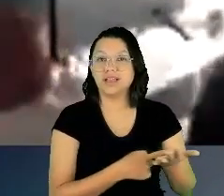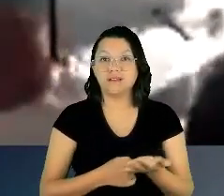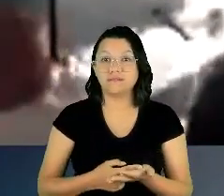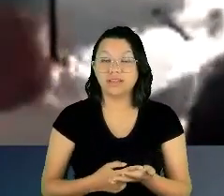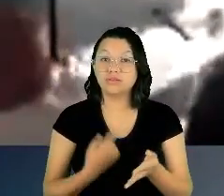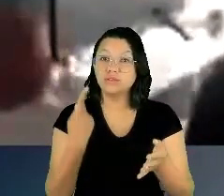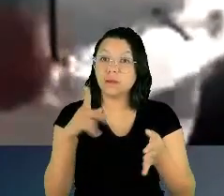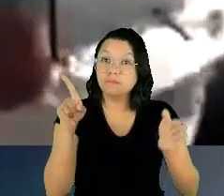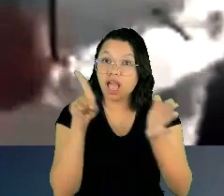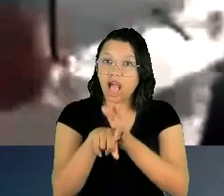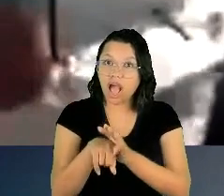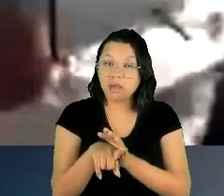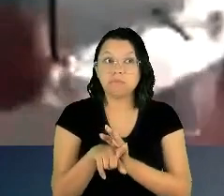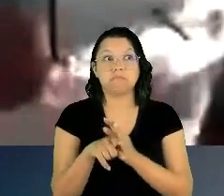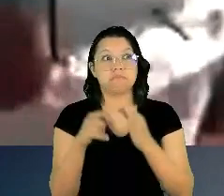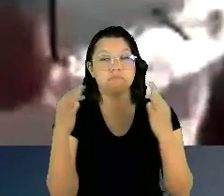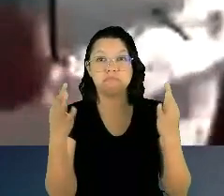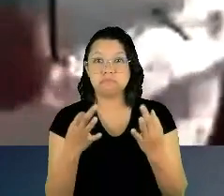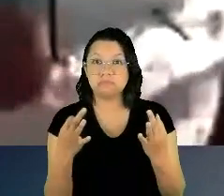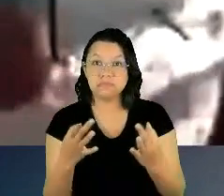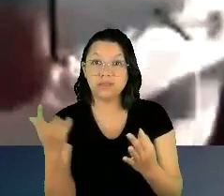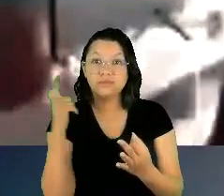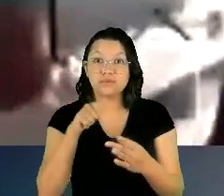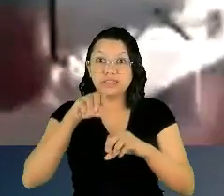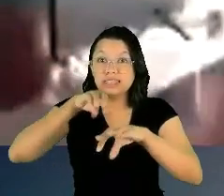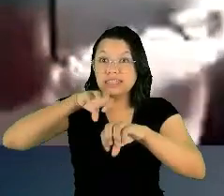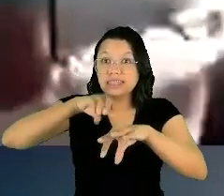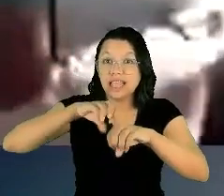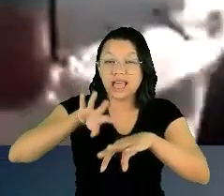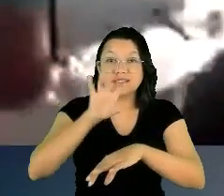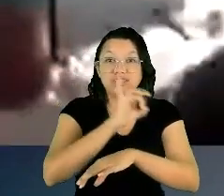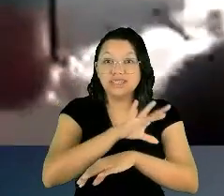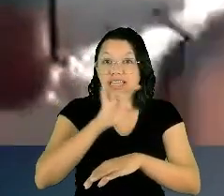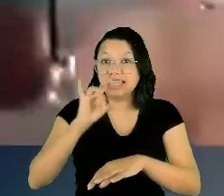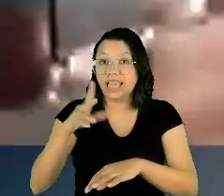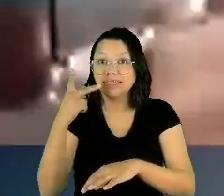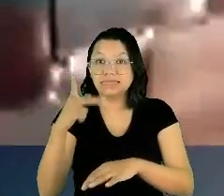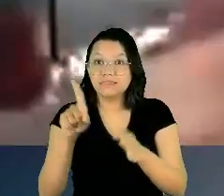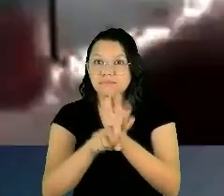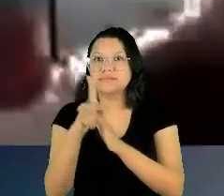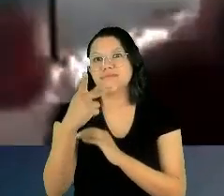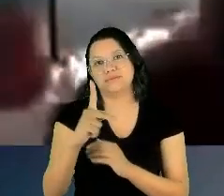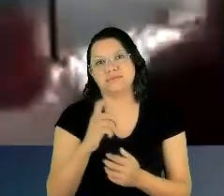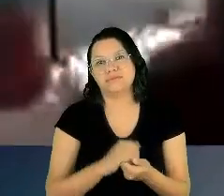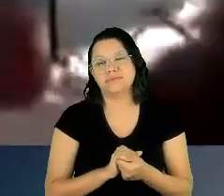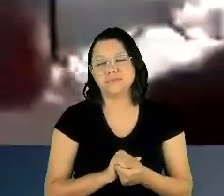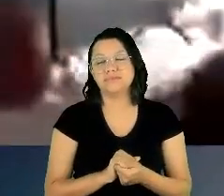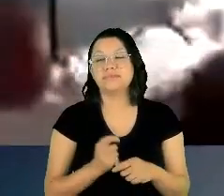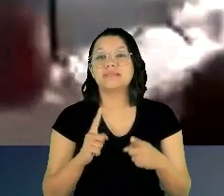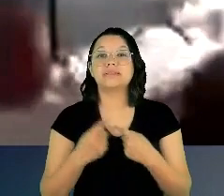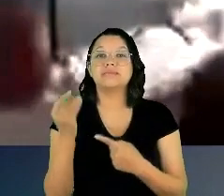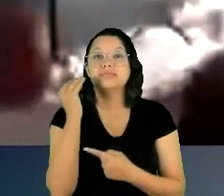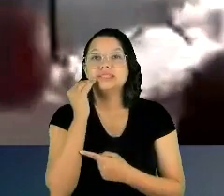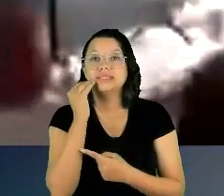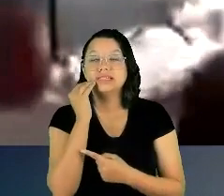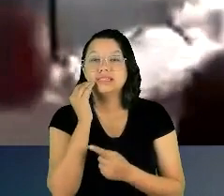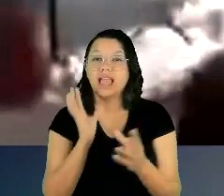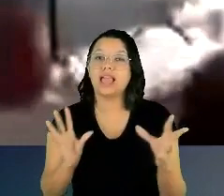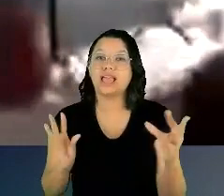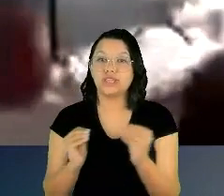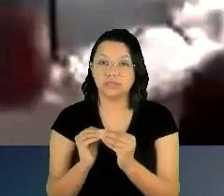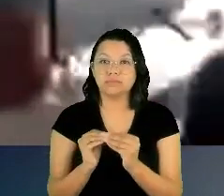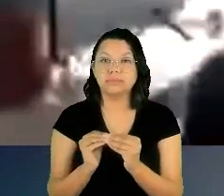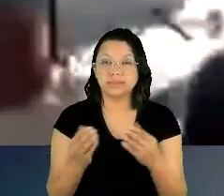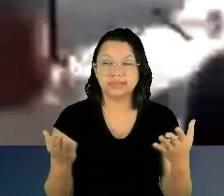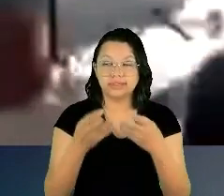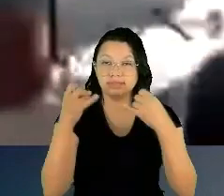convite. Suas perguntas são interessantíssimas, dava para eu dar aulas aqui sobre cada tópico que o senhor abordou. Eu vou